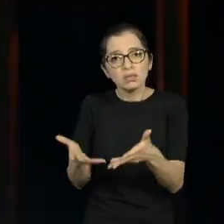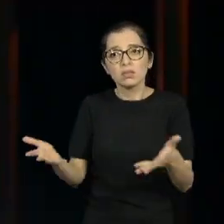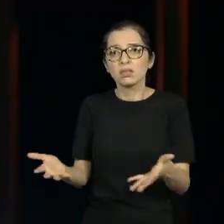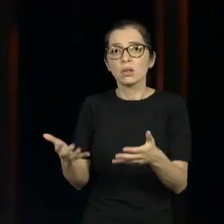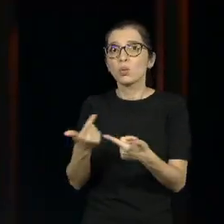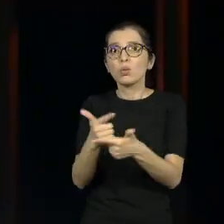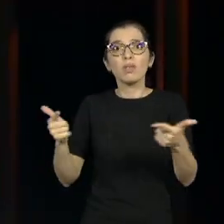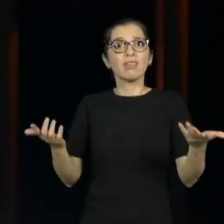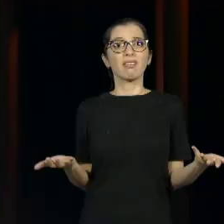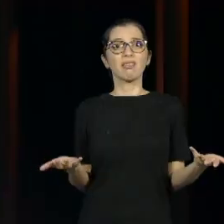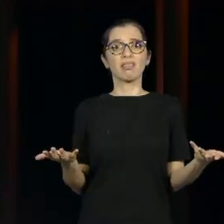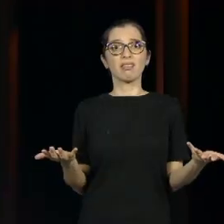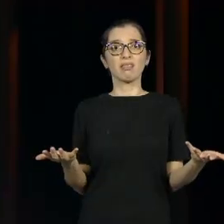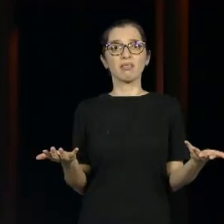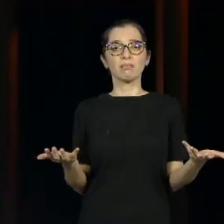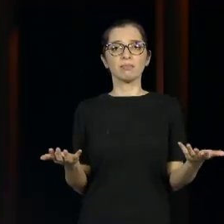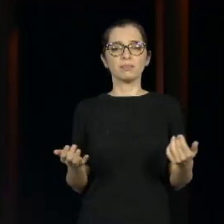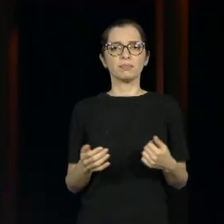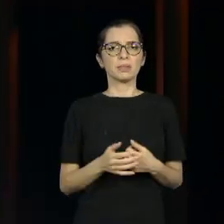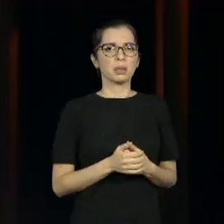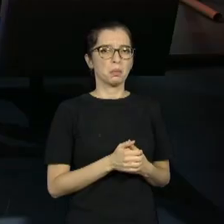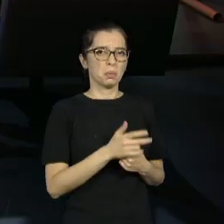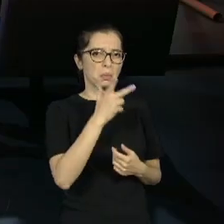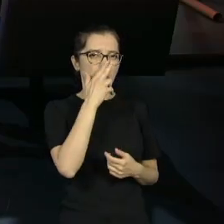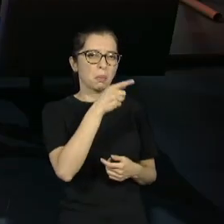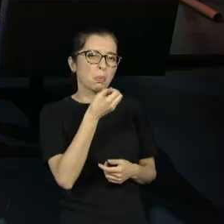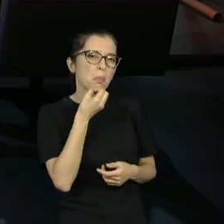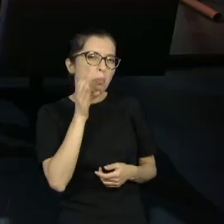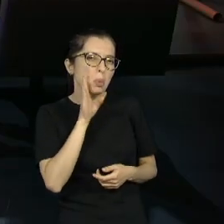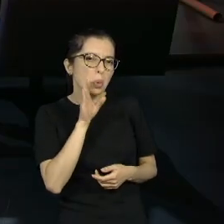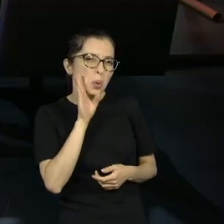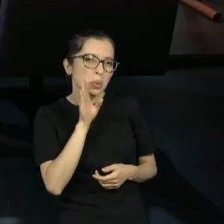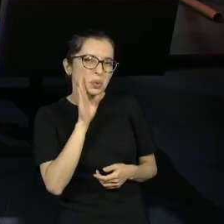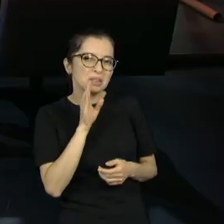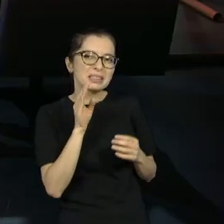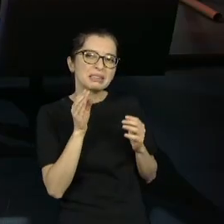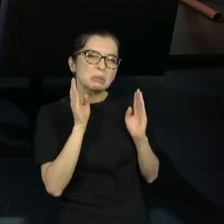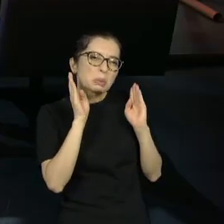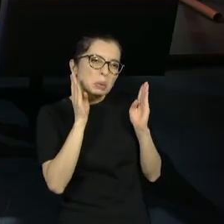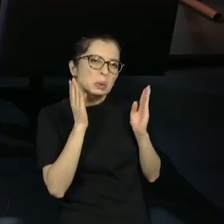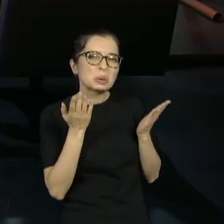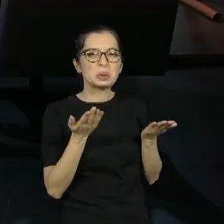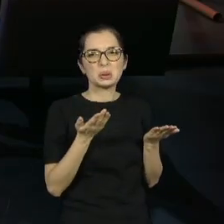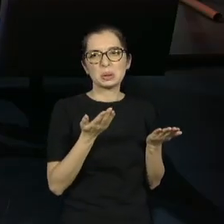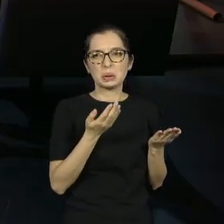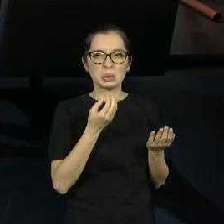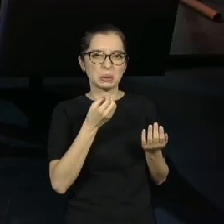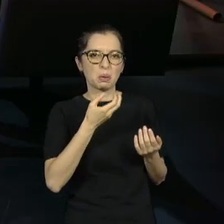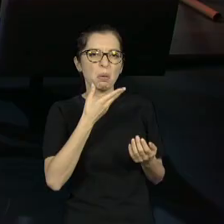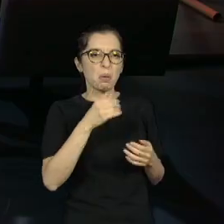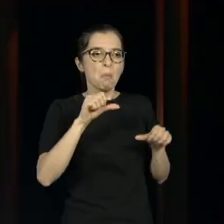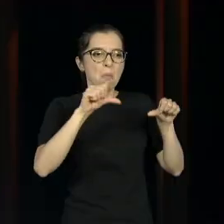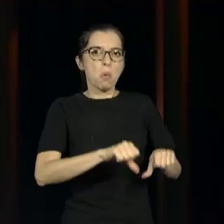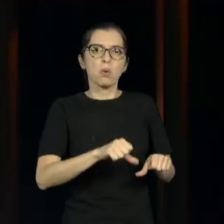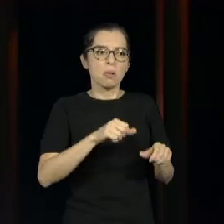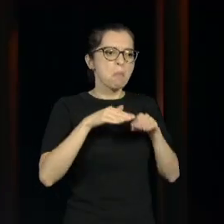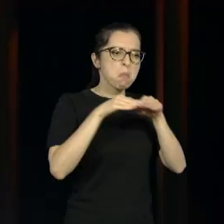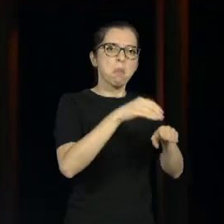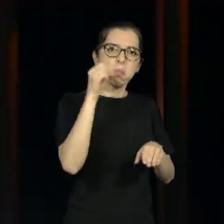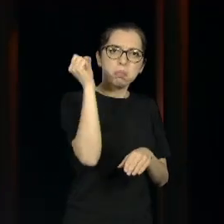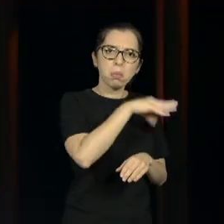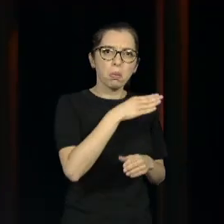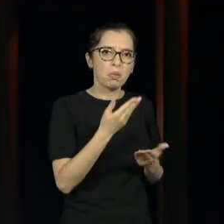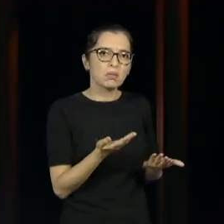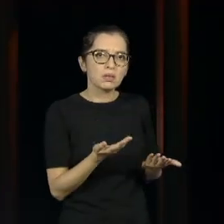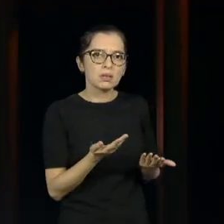eu acho que você foi muito boazinha de falar estúpido à vontade de falar uma coisa muito pior porque tem